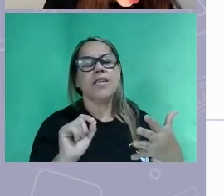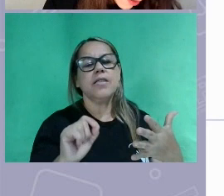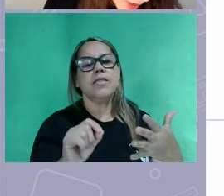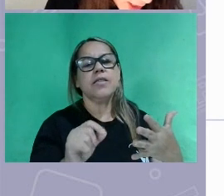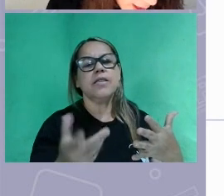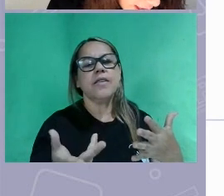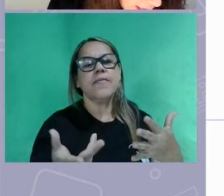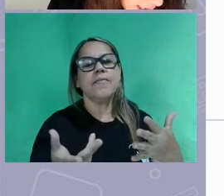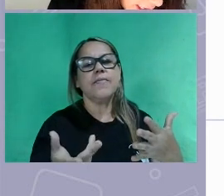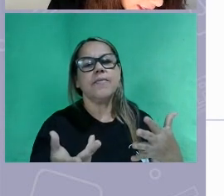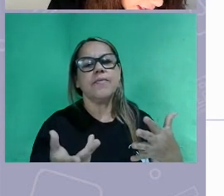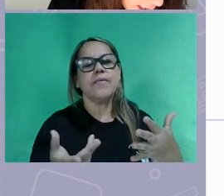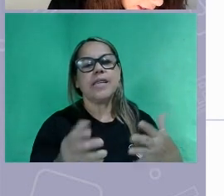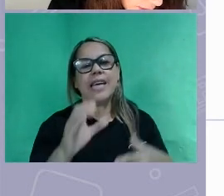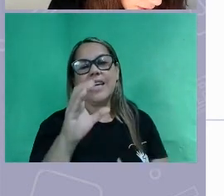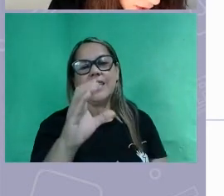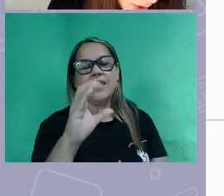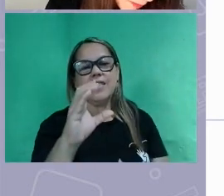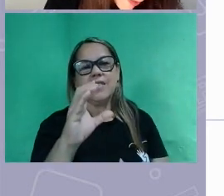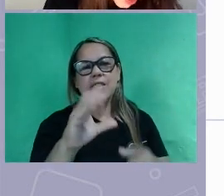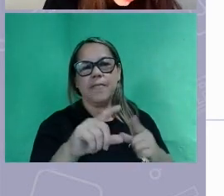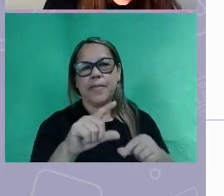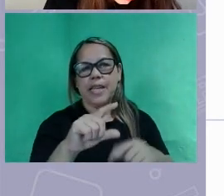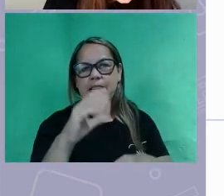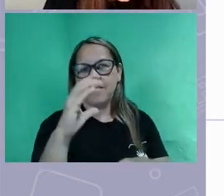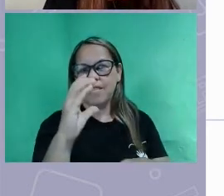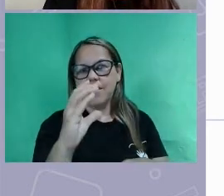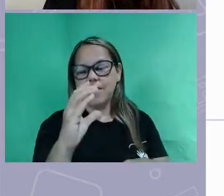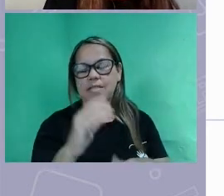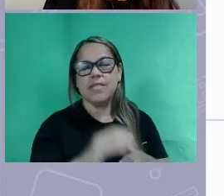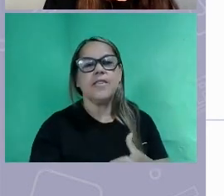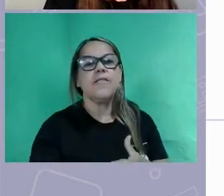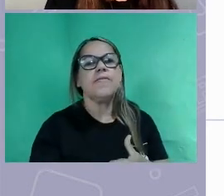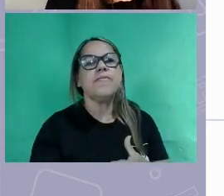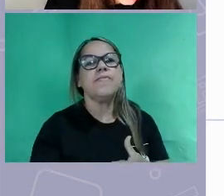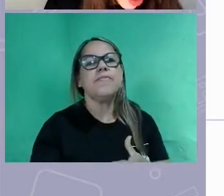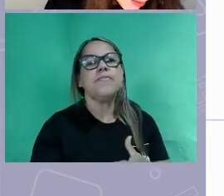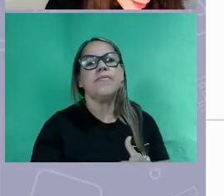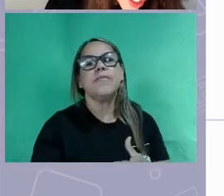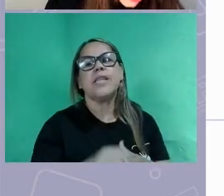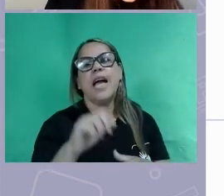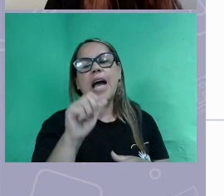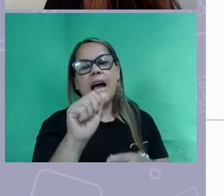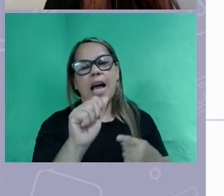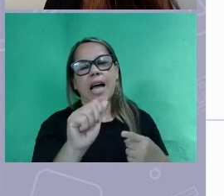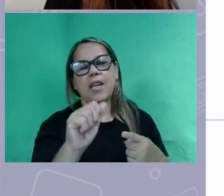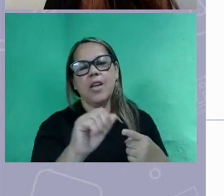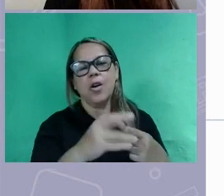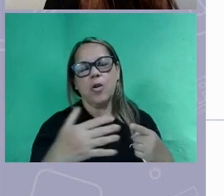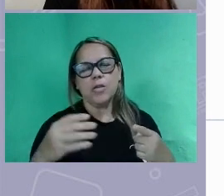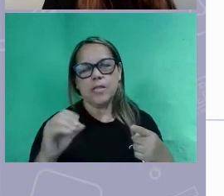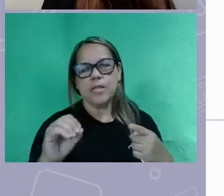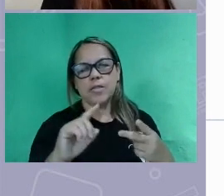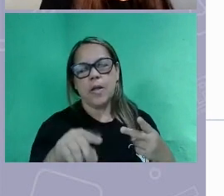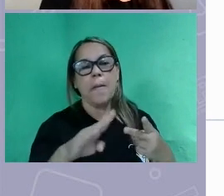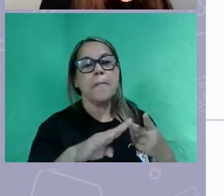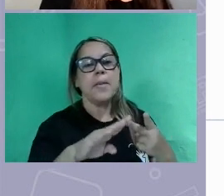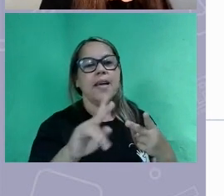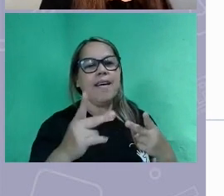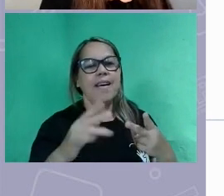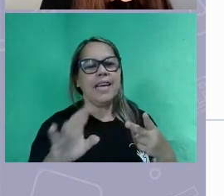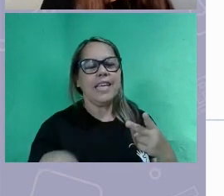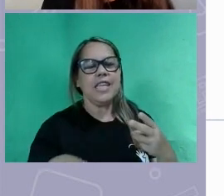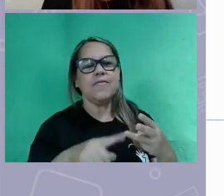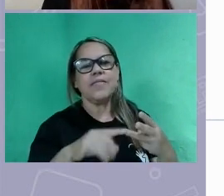alternativa c de casa né ou seja a corresponde ao oxigênio b corresponde a l c